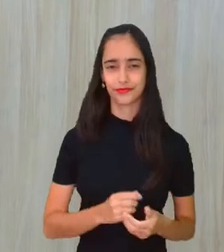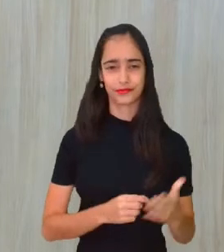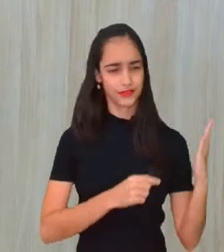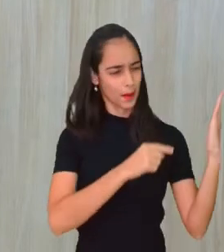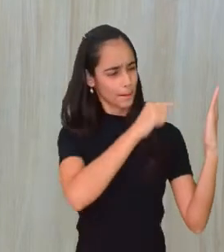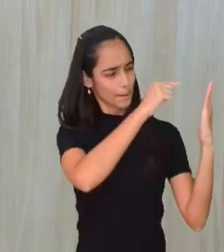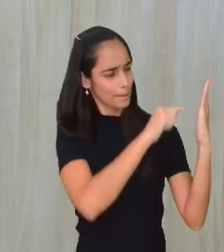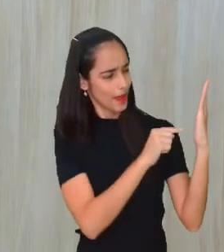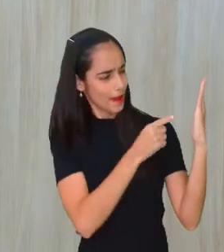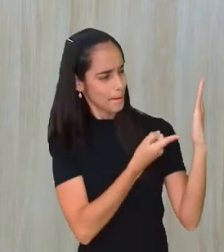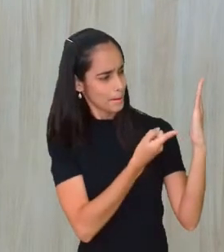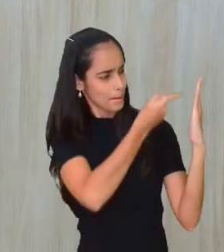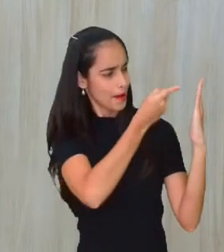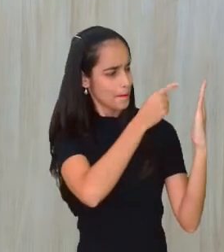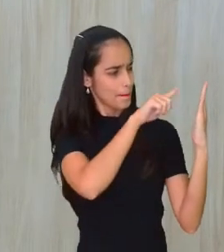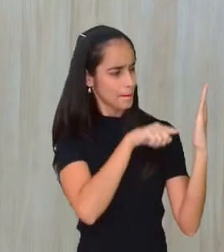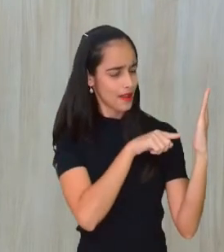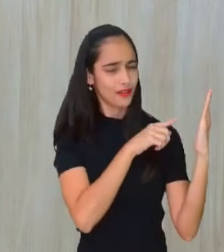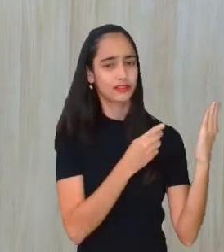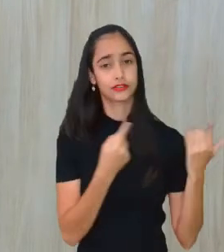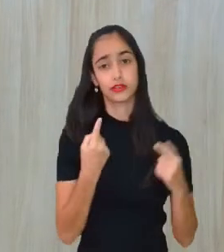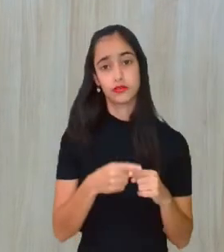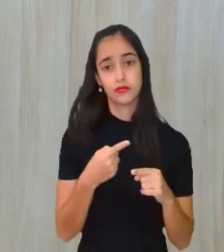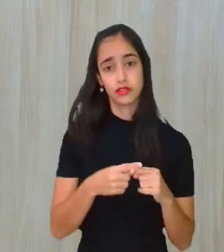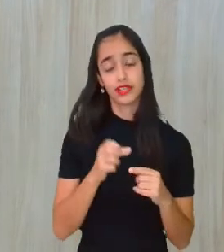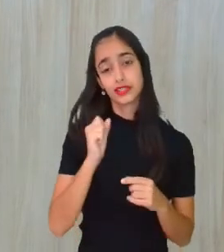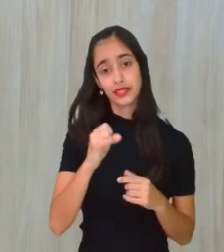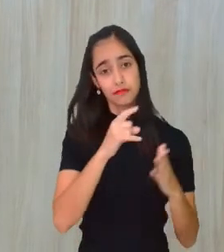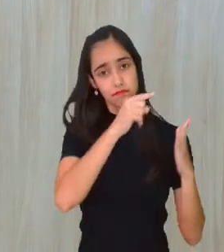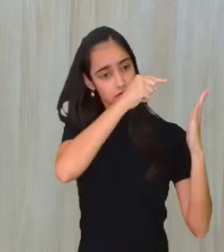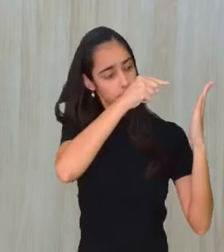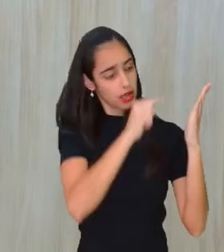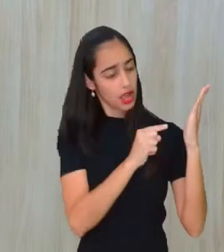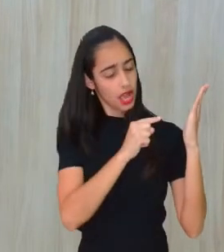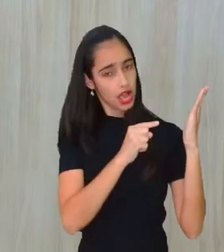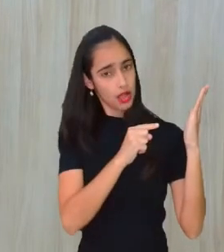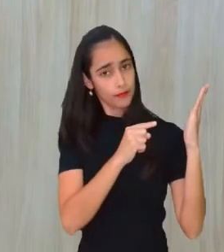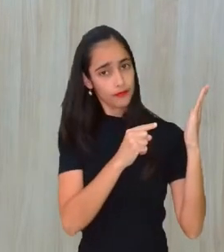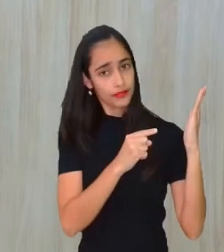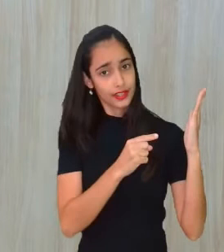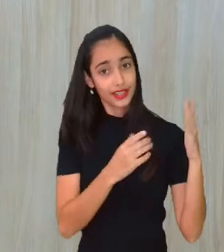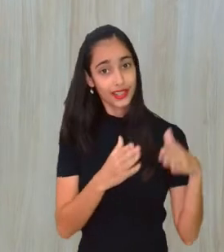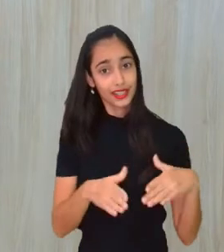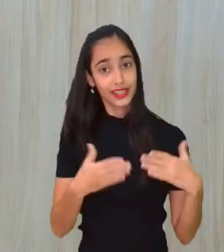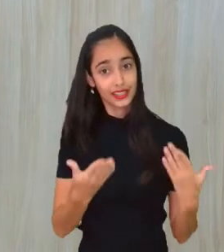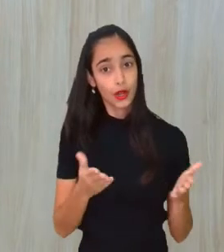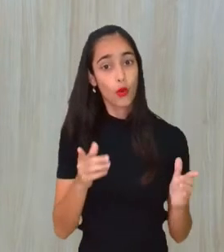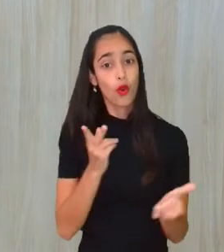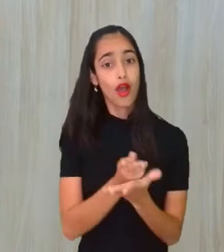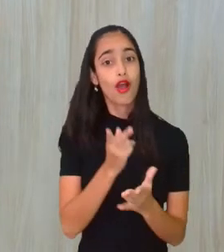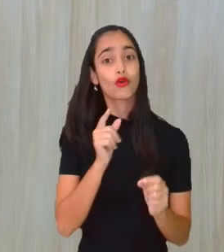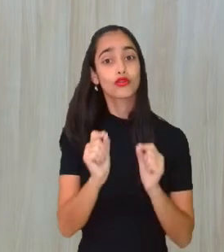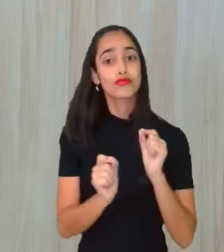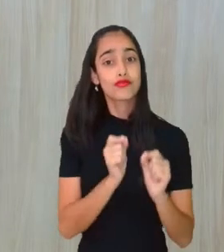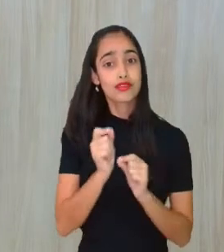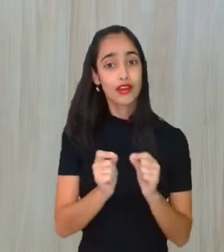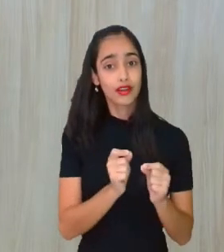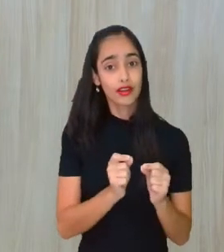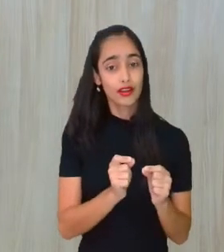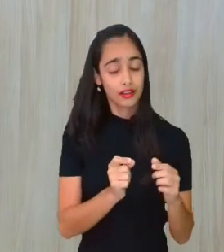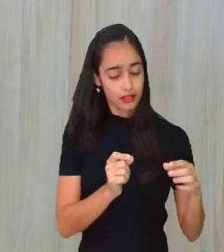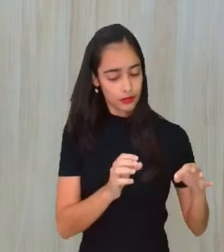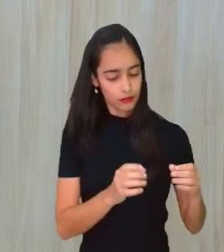porque desligou a chave, ela já vai impedir a passagem da corrente elétrica. Se